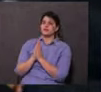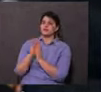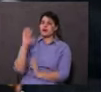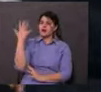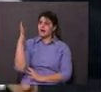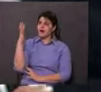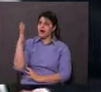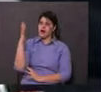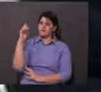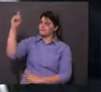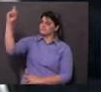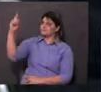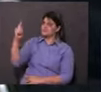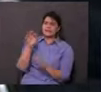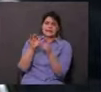tudo igual a maio.